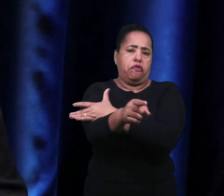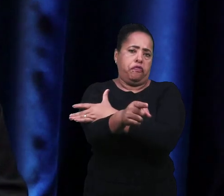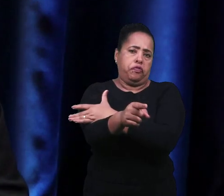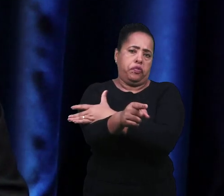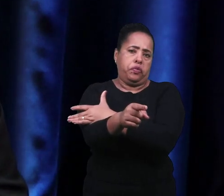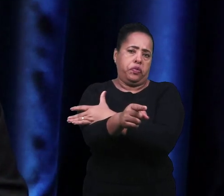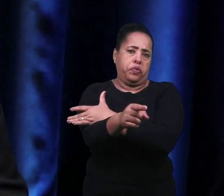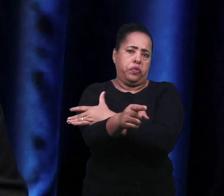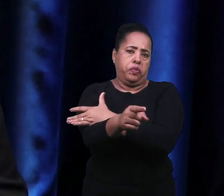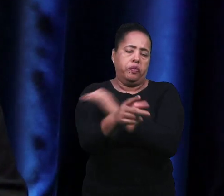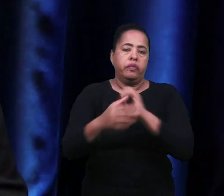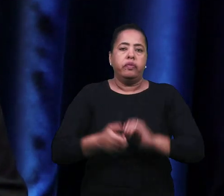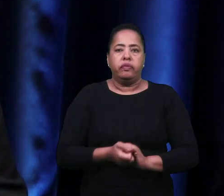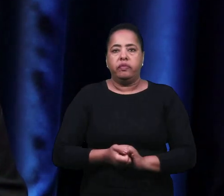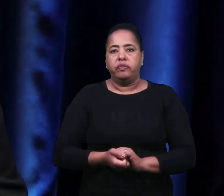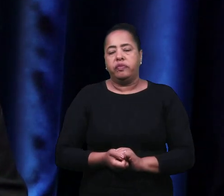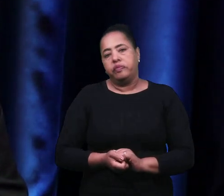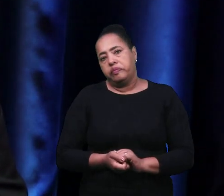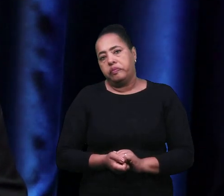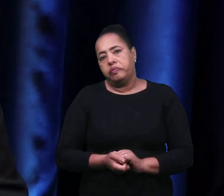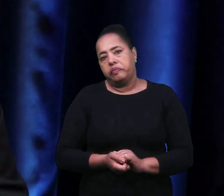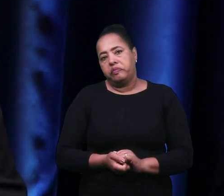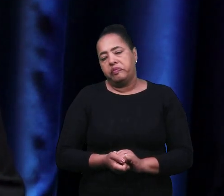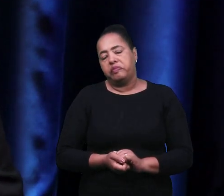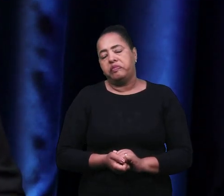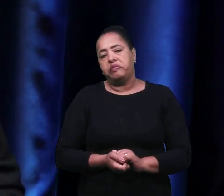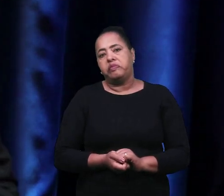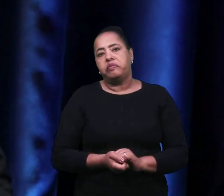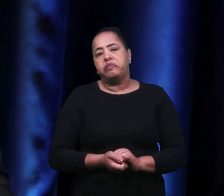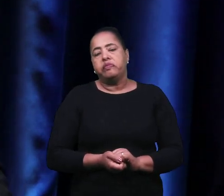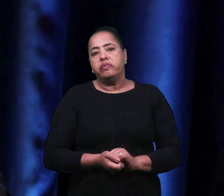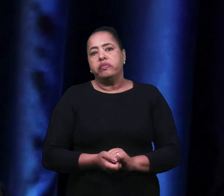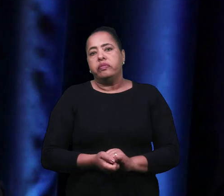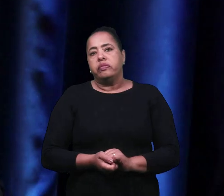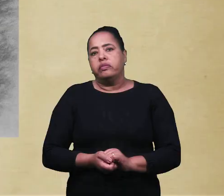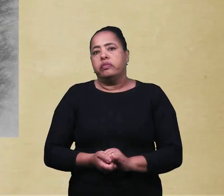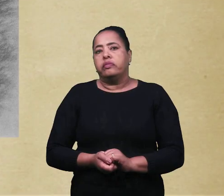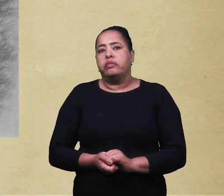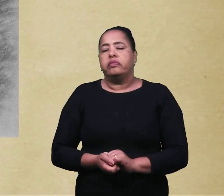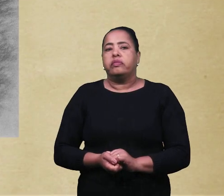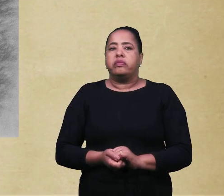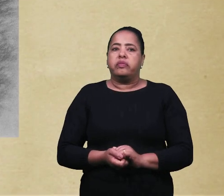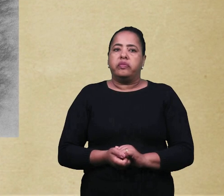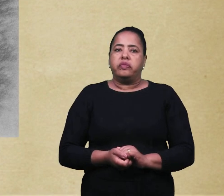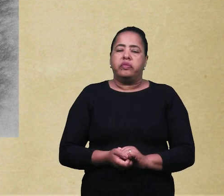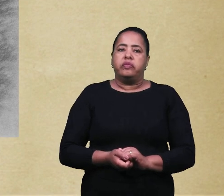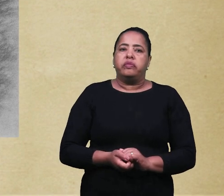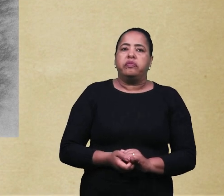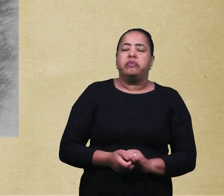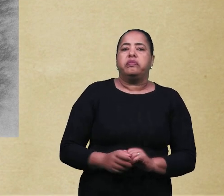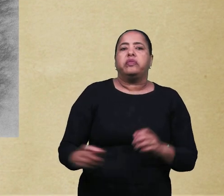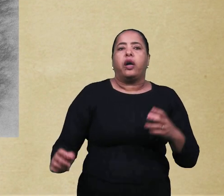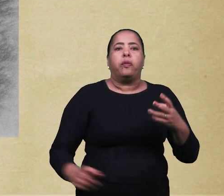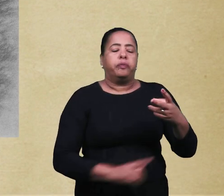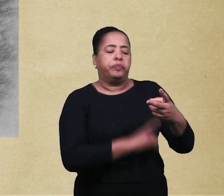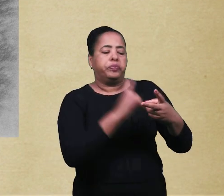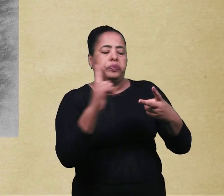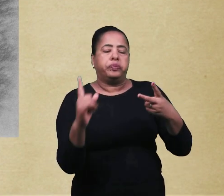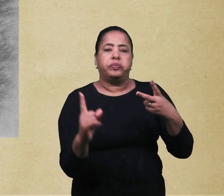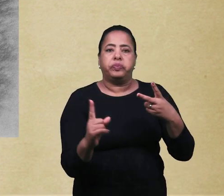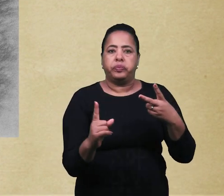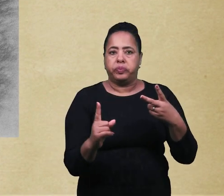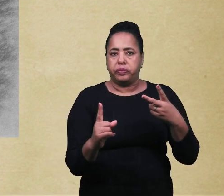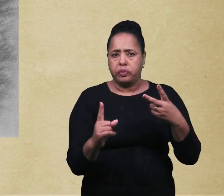visão, né? Então Deus age no completo, né? Nós vemos aqui na sequência da história